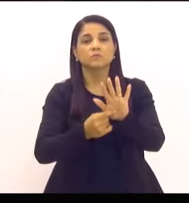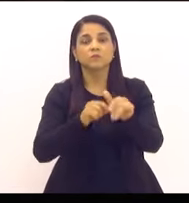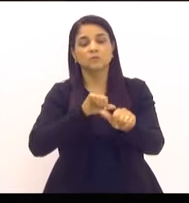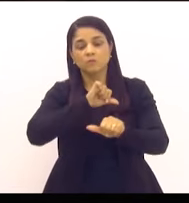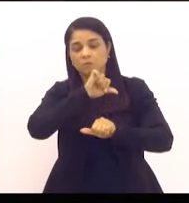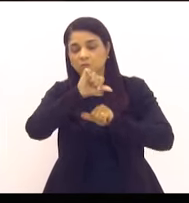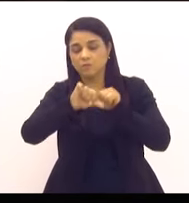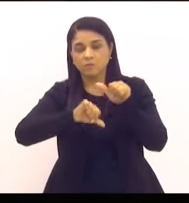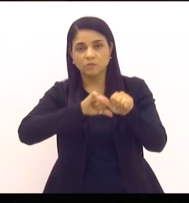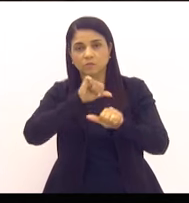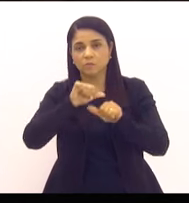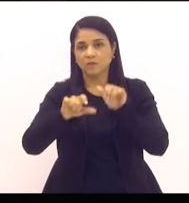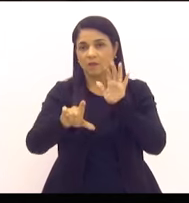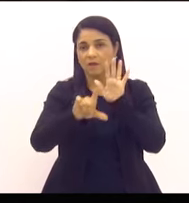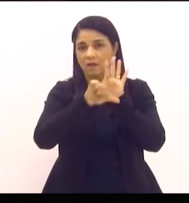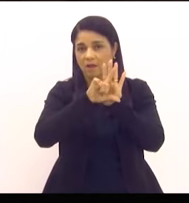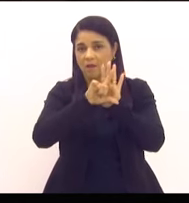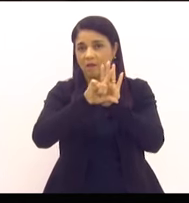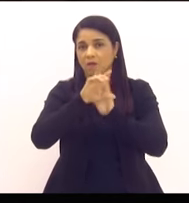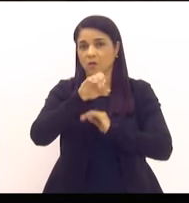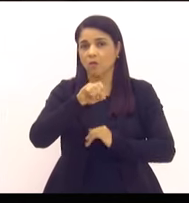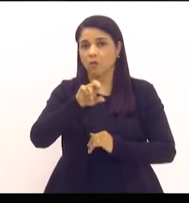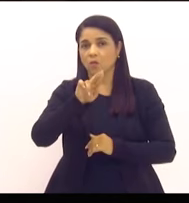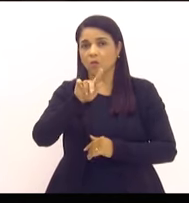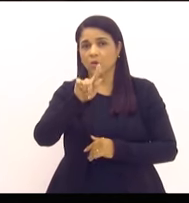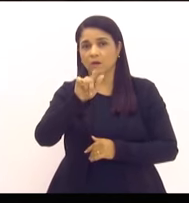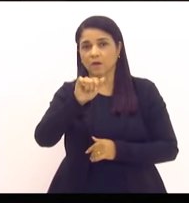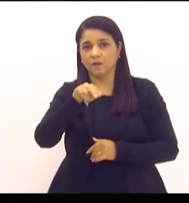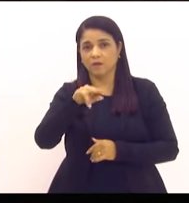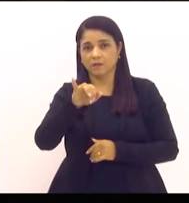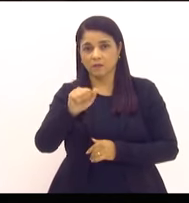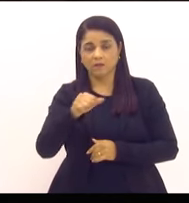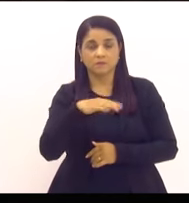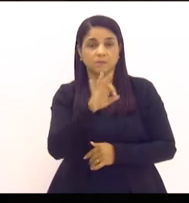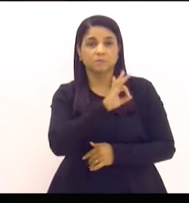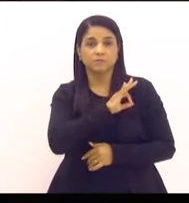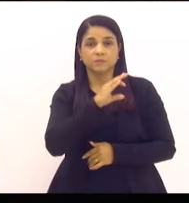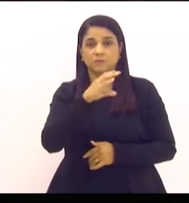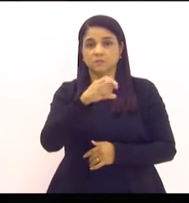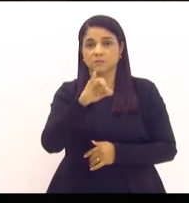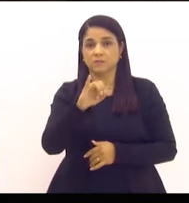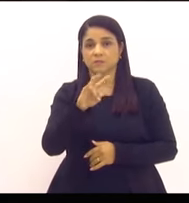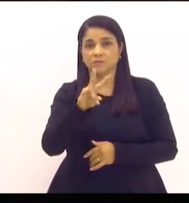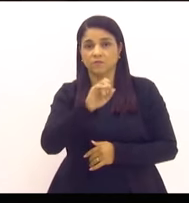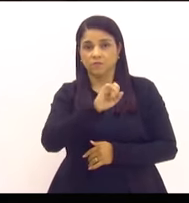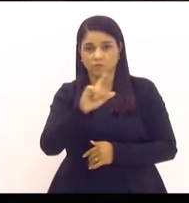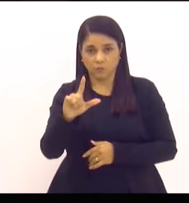alterar a lei orgânica da Polícia Civil.